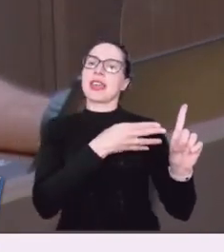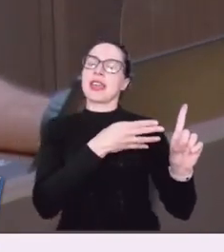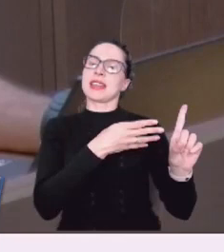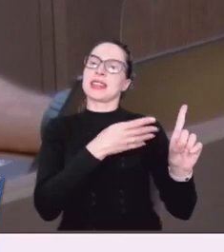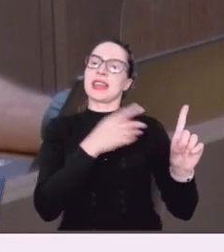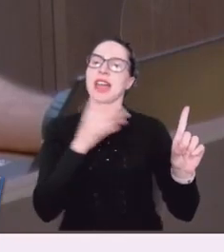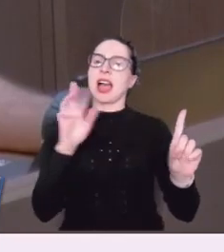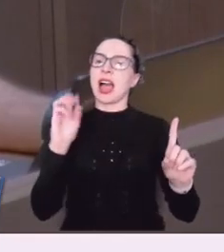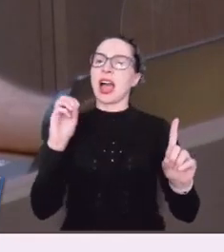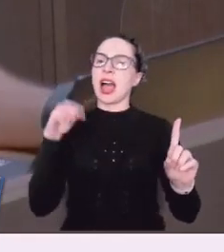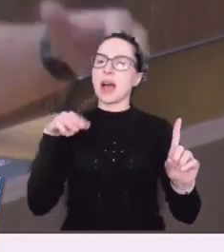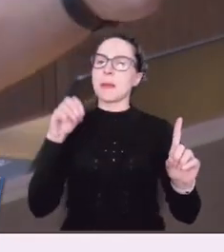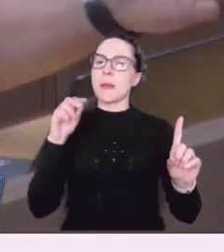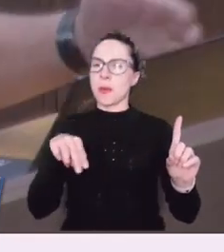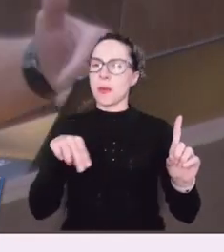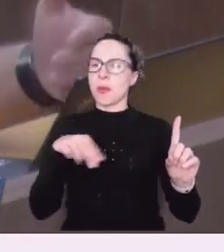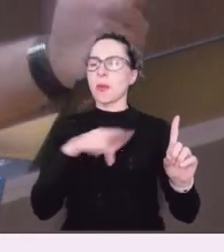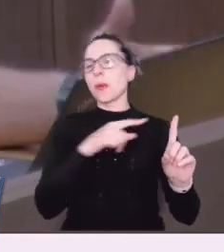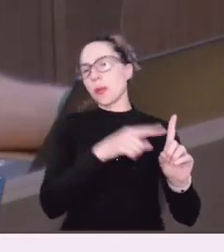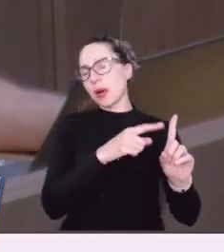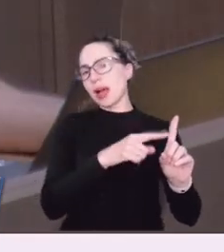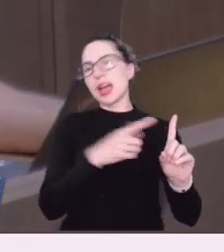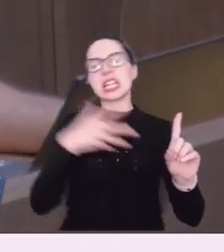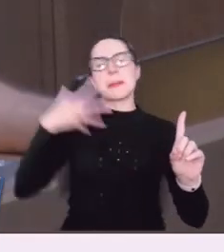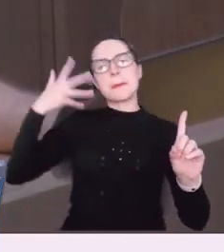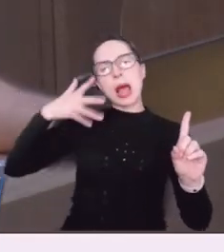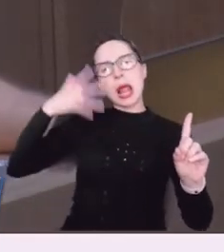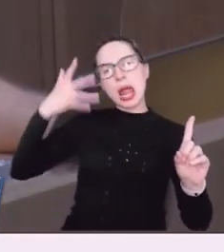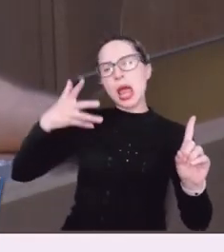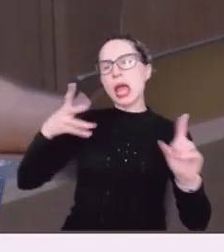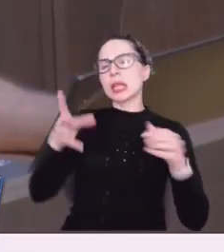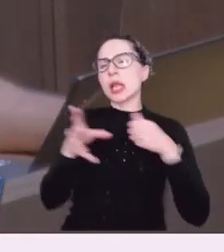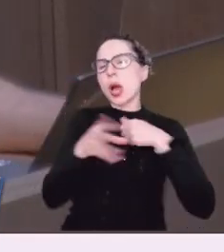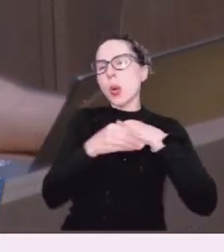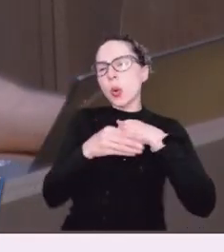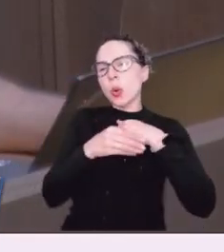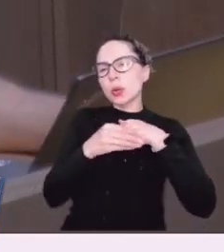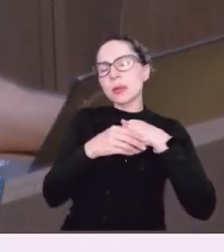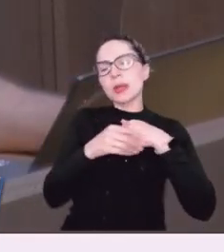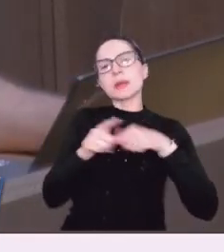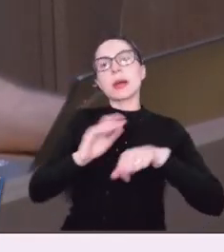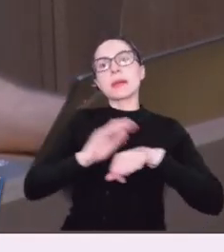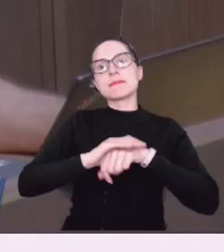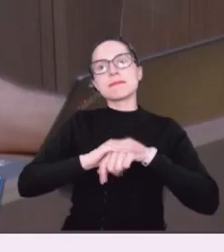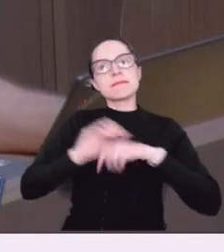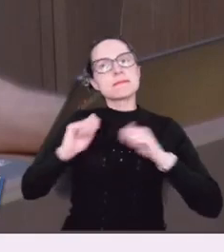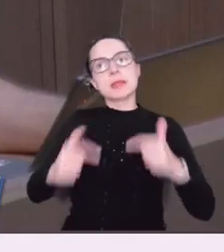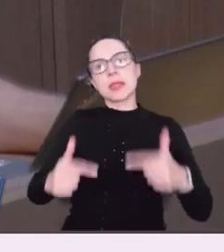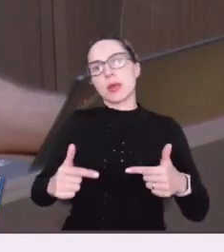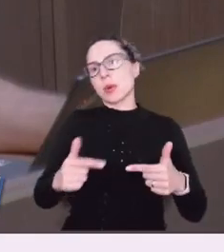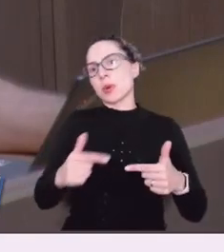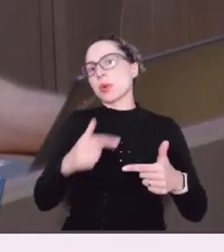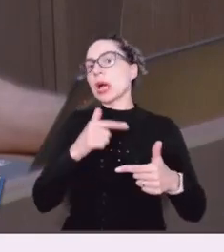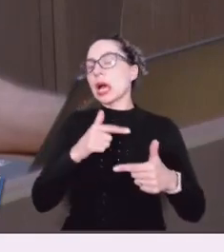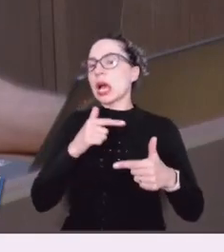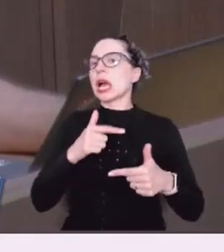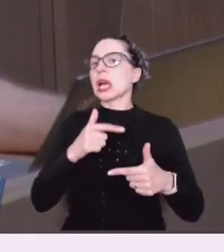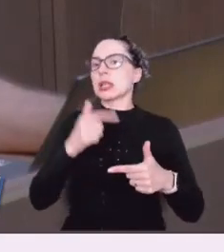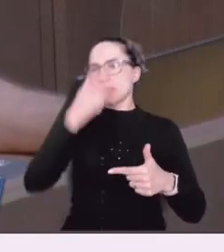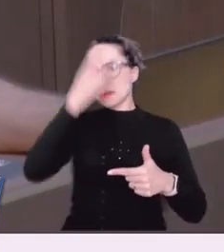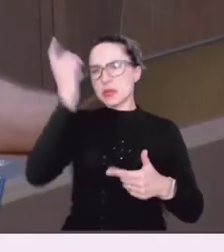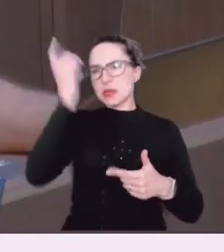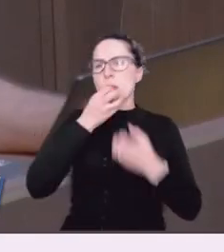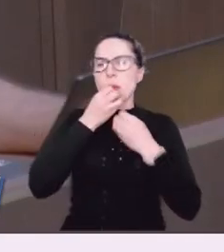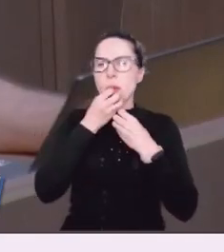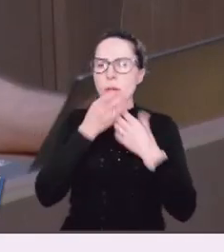não apenas nas palestras, no conhecimento que ele tinha, mas na prática. Sem dúvida nenhuma, um homem de bem e que a gente se